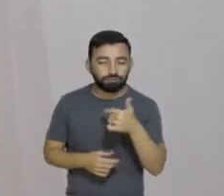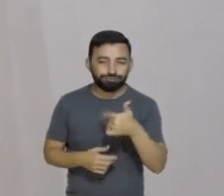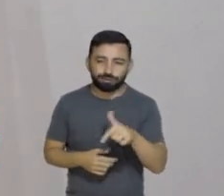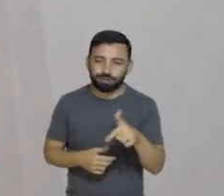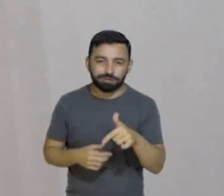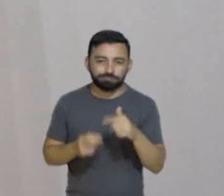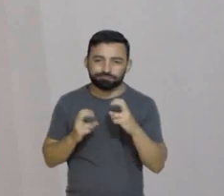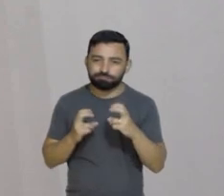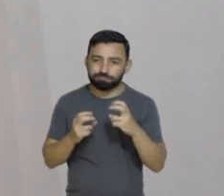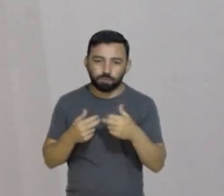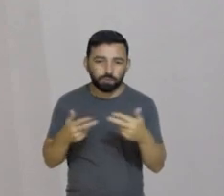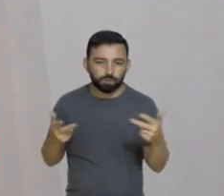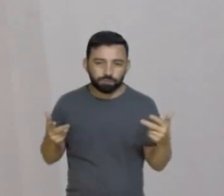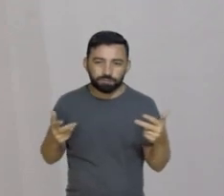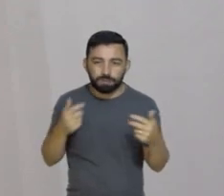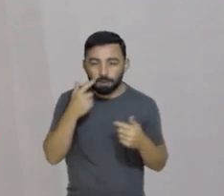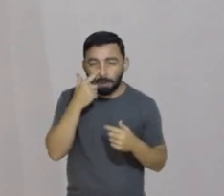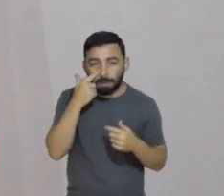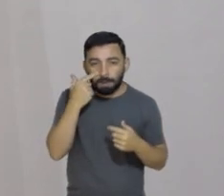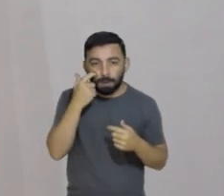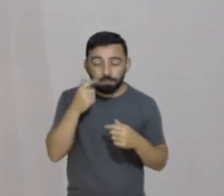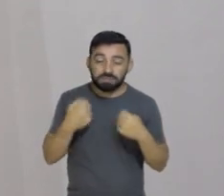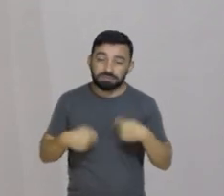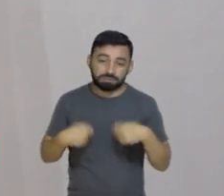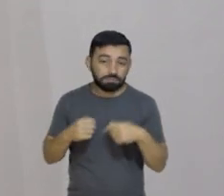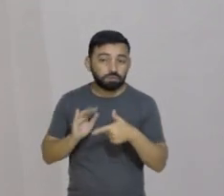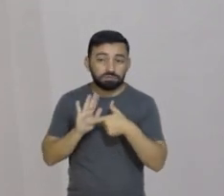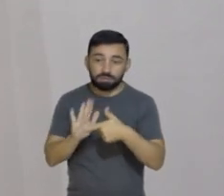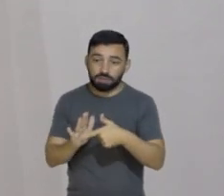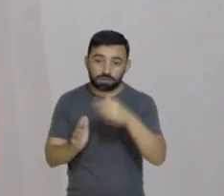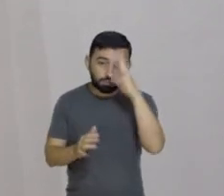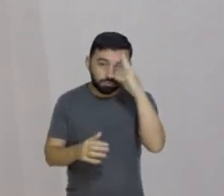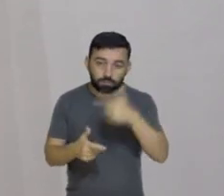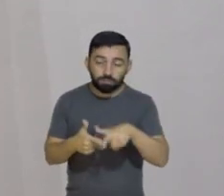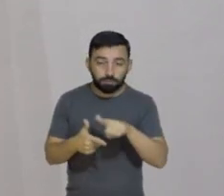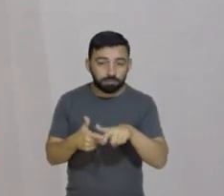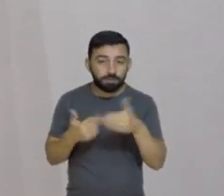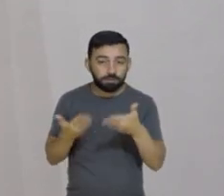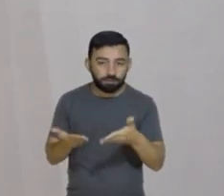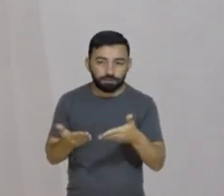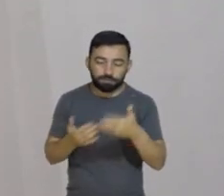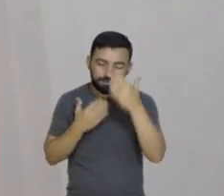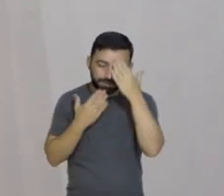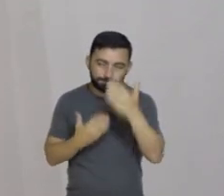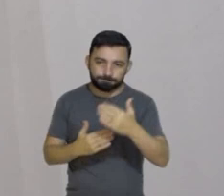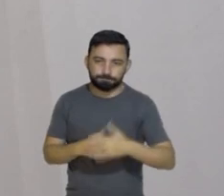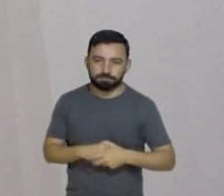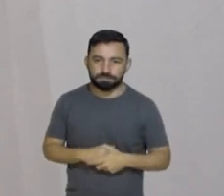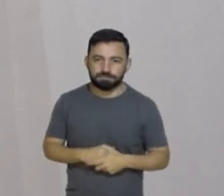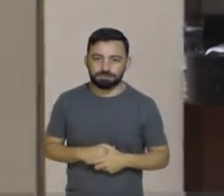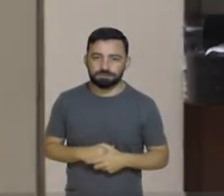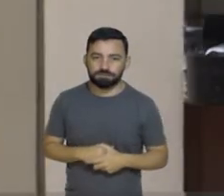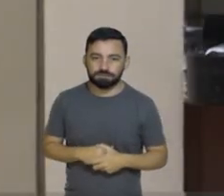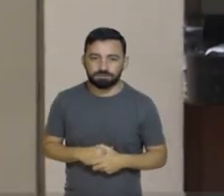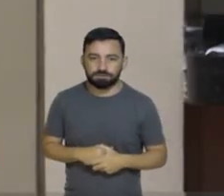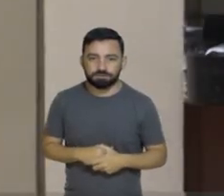pedimos que eles apontem uma solução para essa problemática. Muito obrigado.